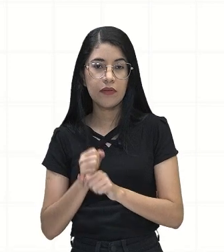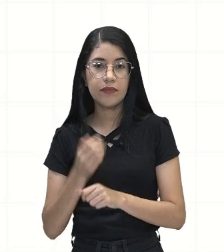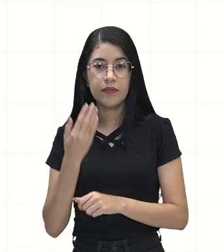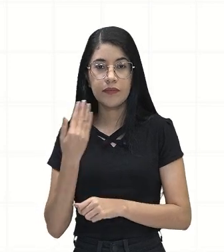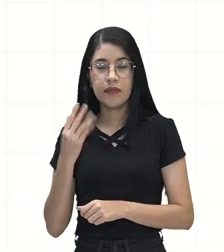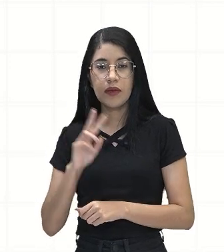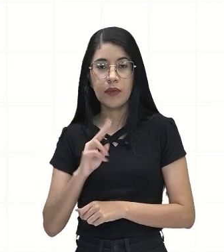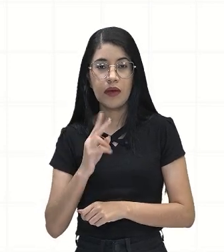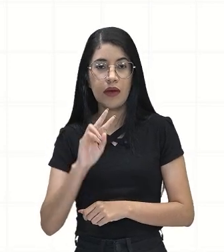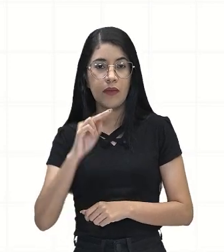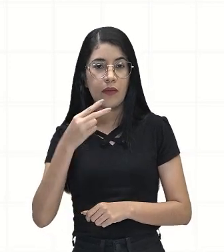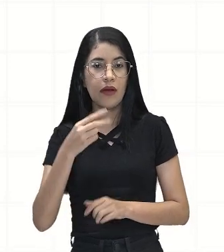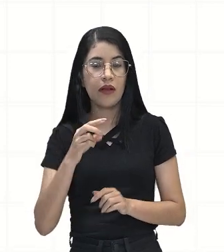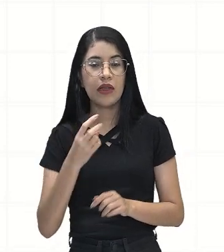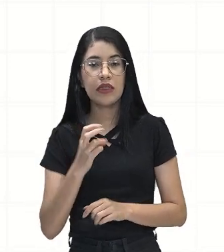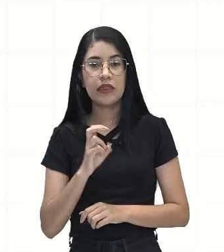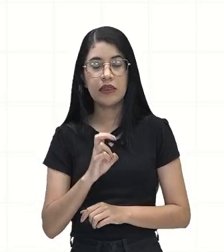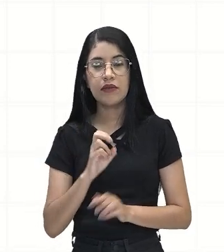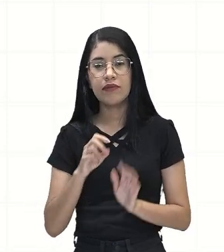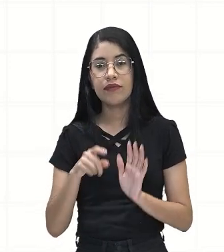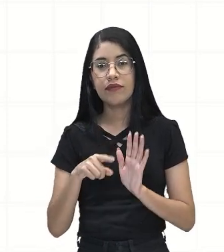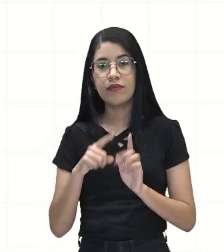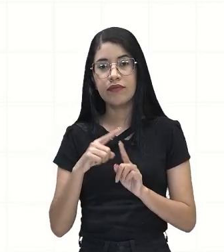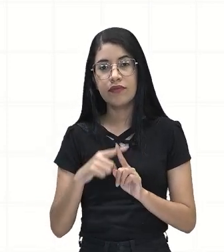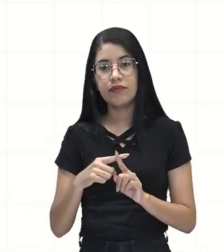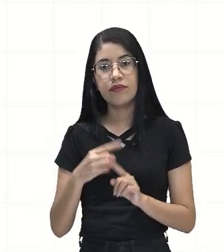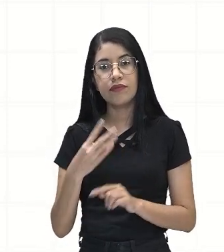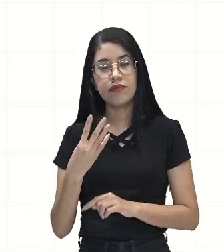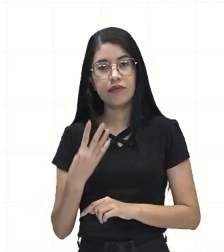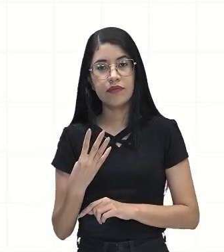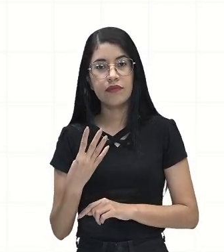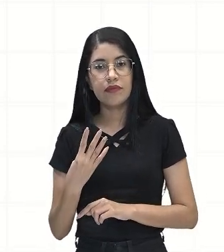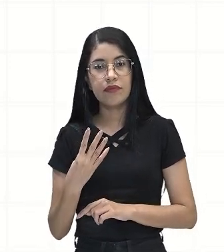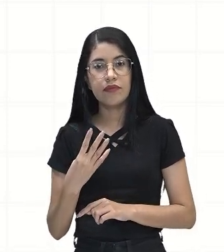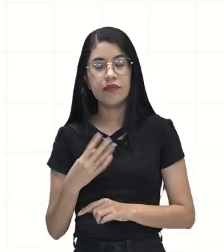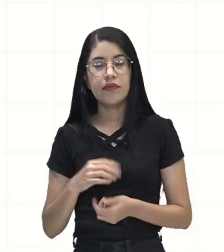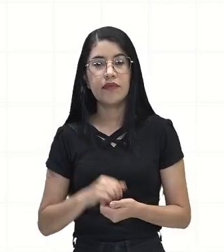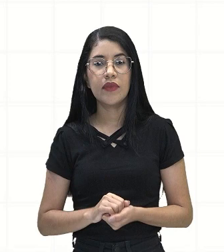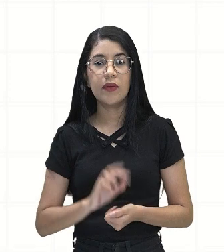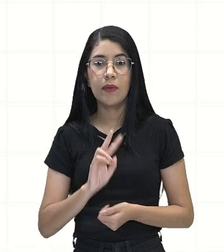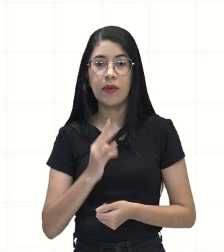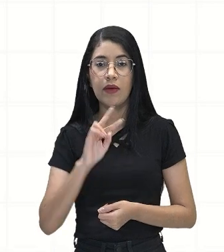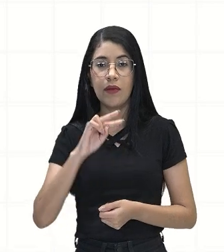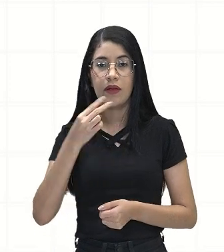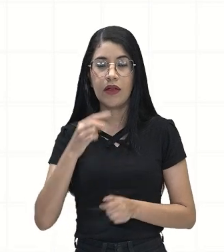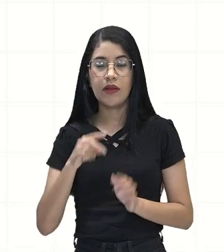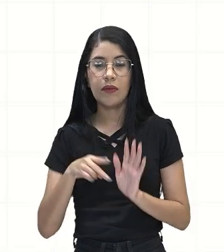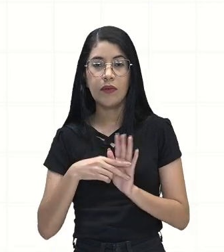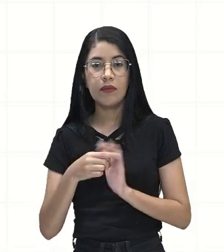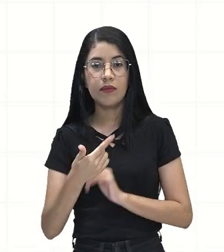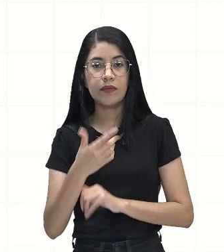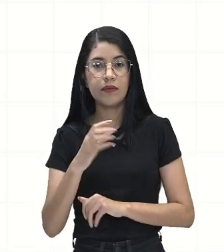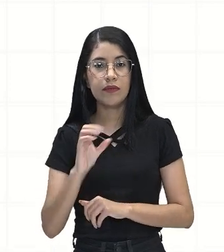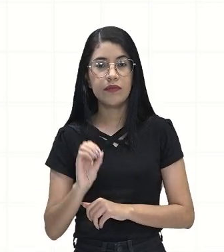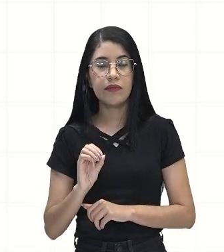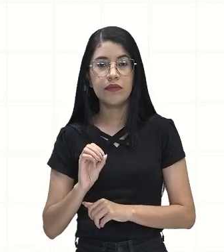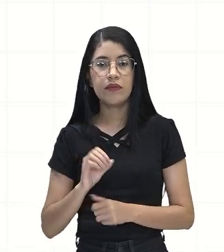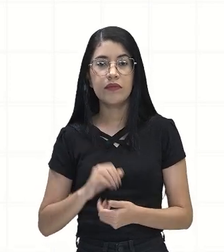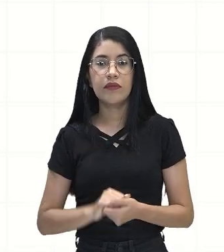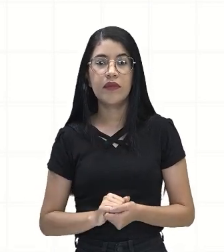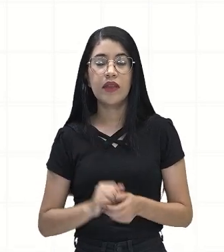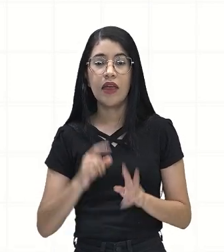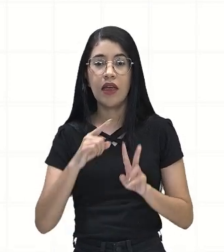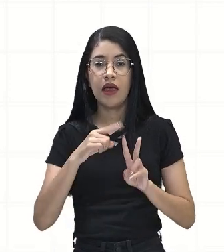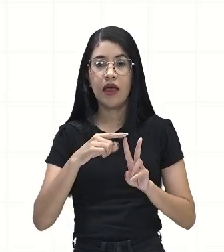4 vezes 5. Lembra que esse tamanho aqui é 5. Então, H ao quadrado vai ser igual a raiz de 20.